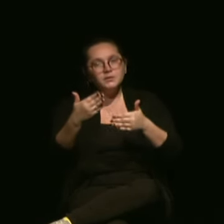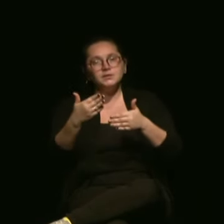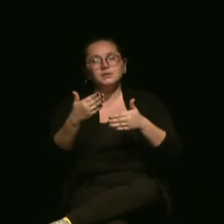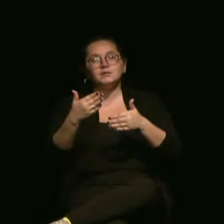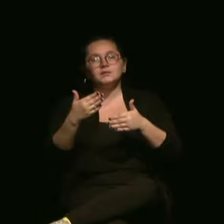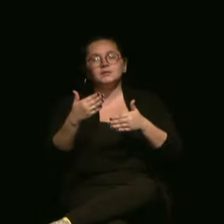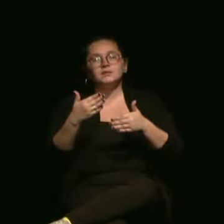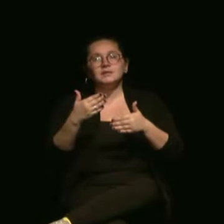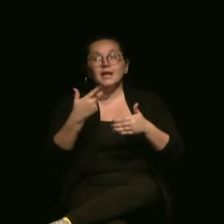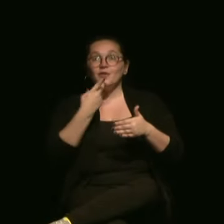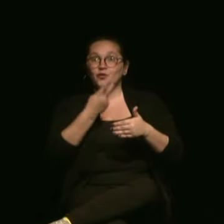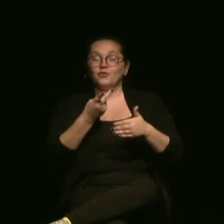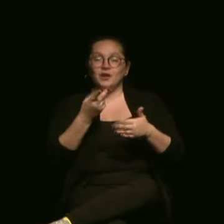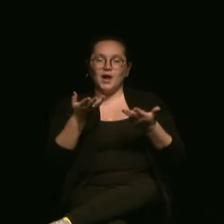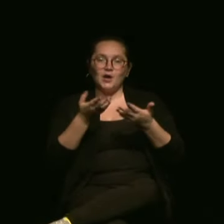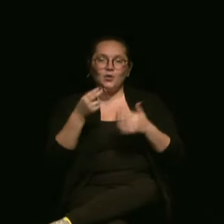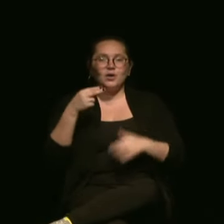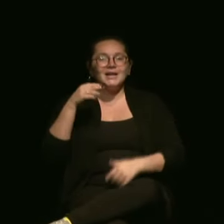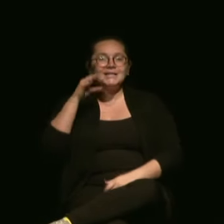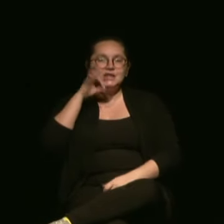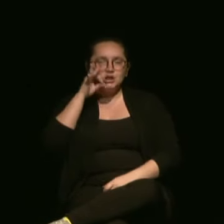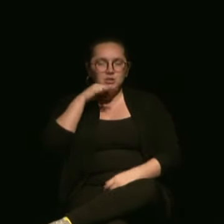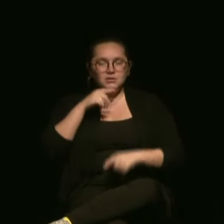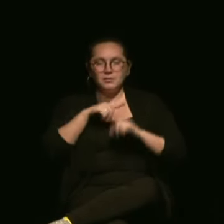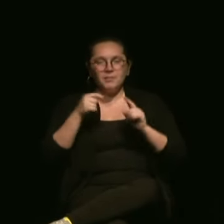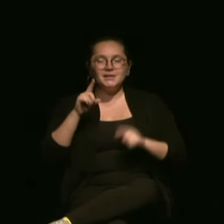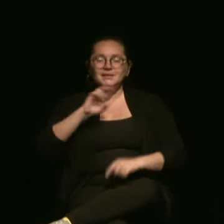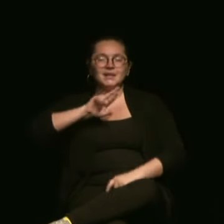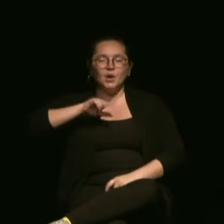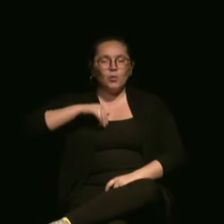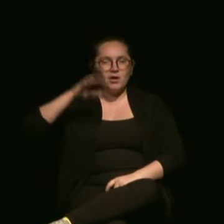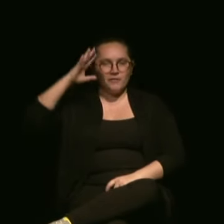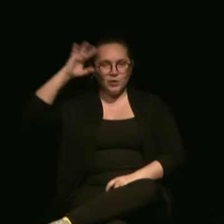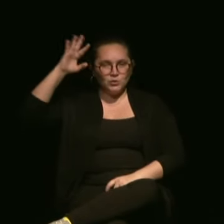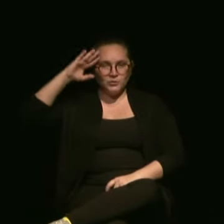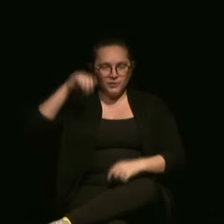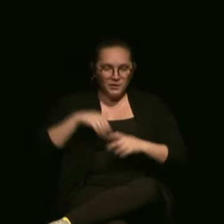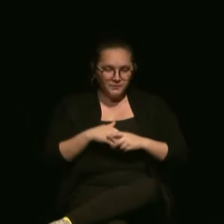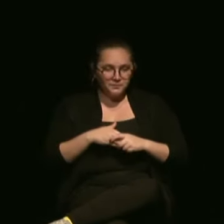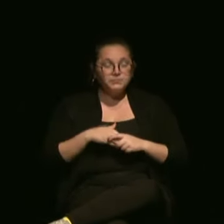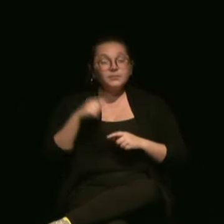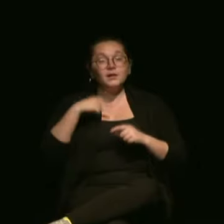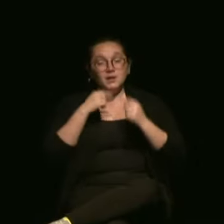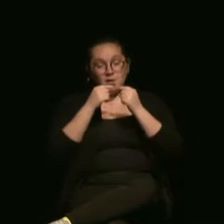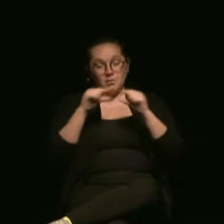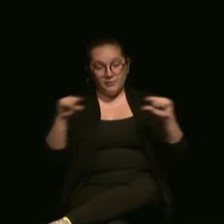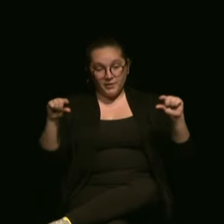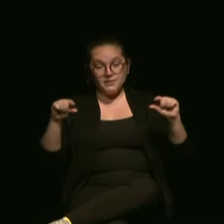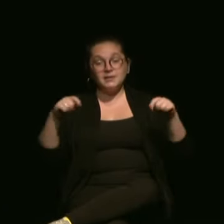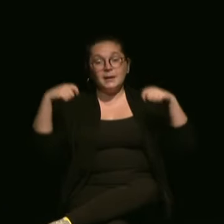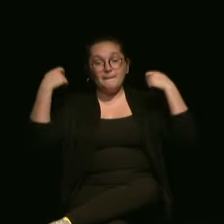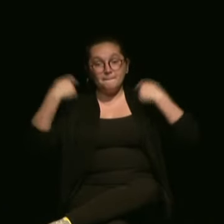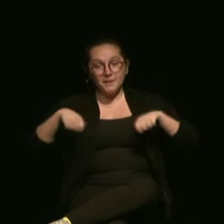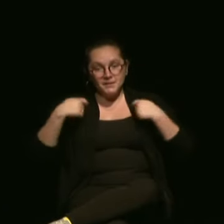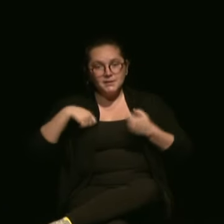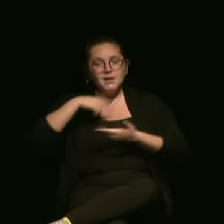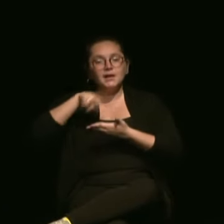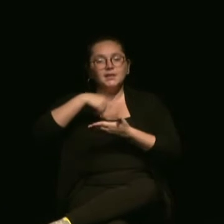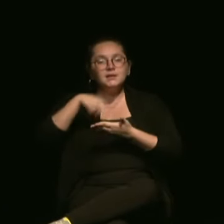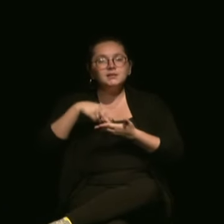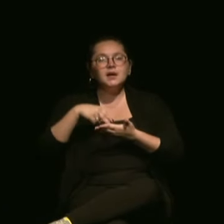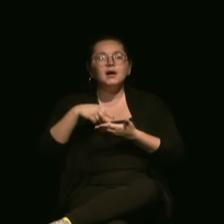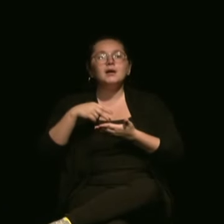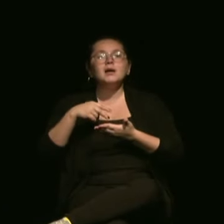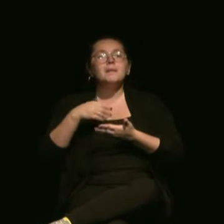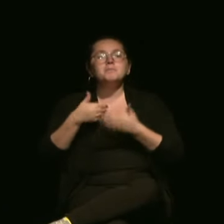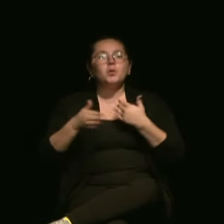Santo Deus, eu vou citar o Nietzsche aqui, mas não é filosofia. O Nietzsche tem essa frase, é preciso saber dançar acorrentado. O que o Coutinho